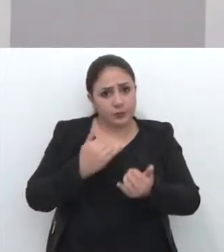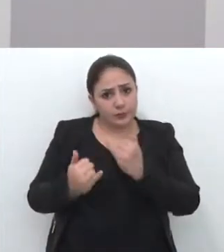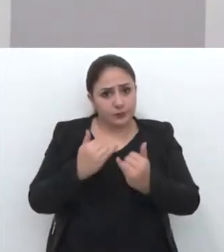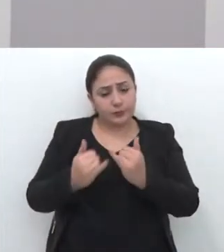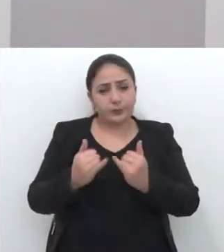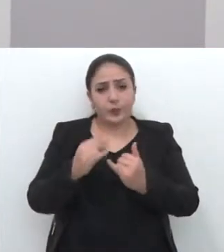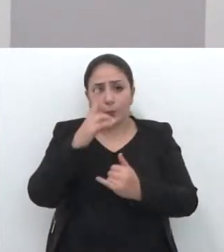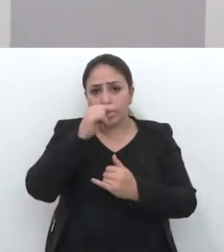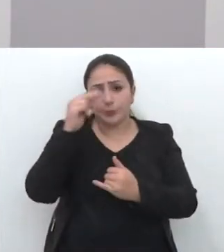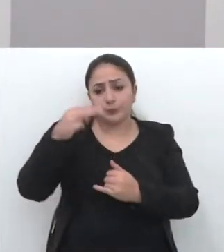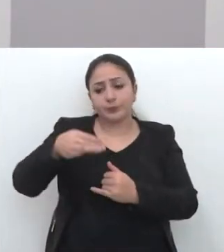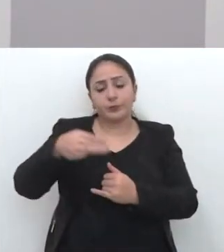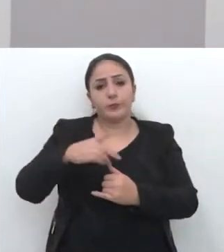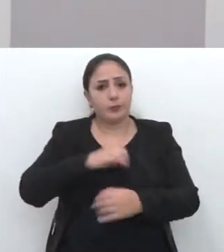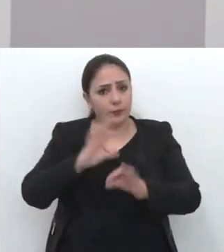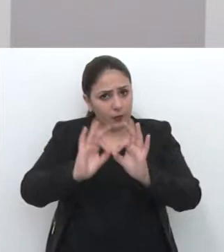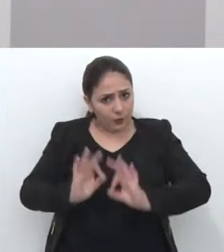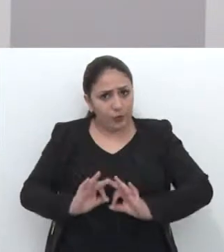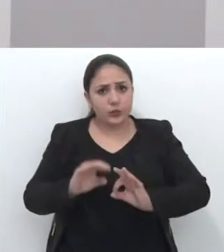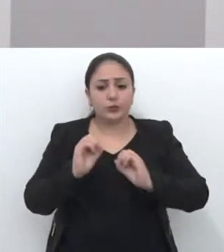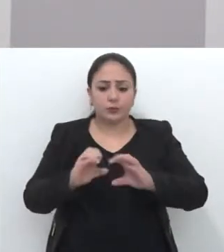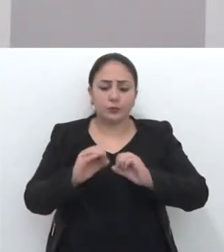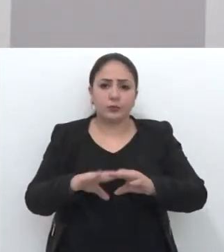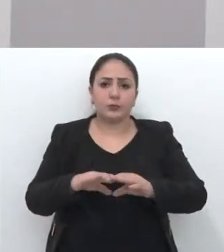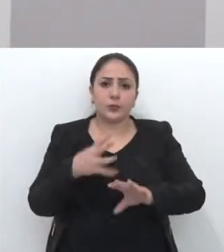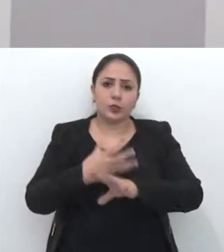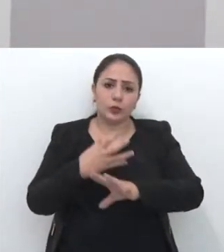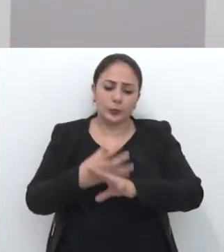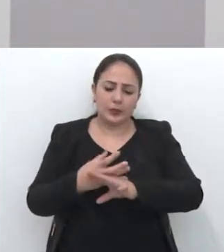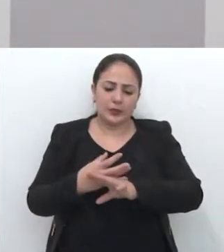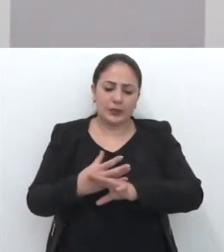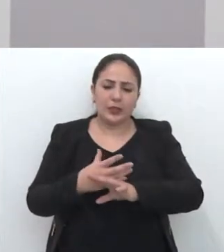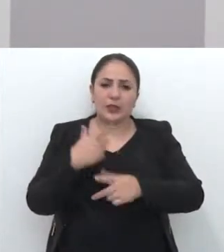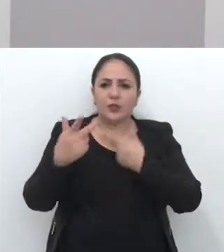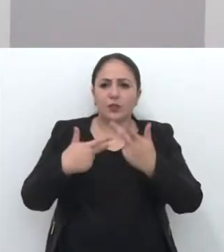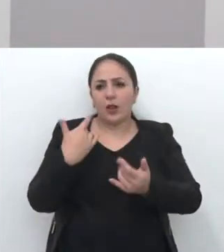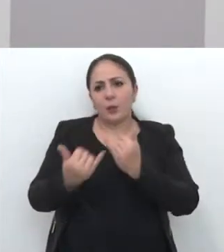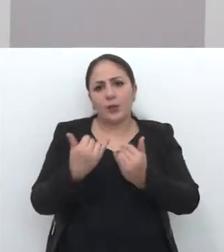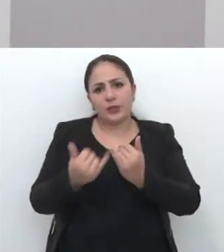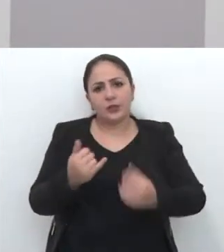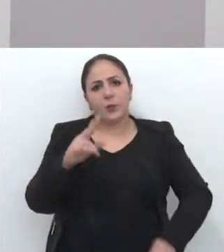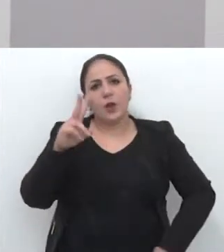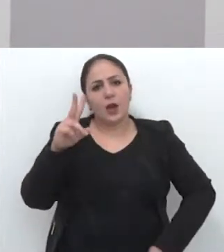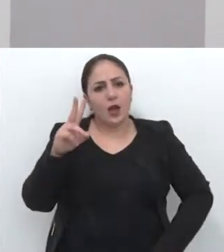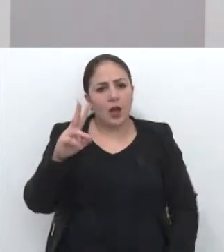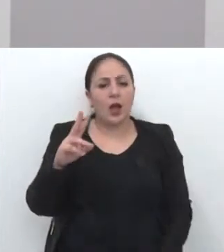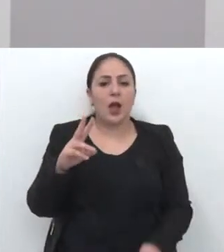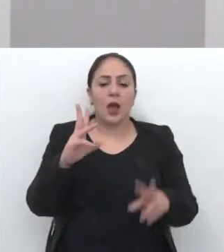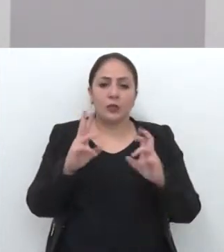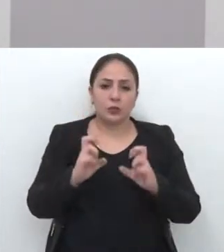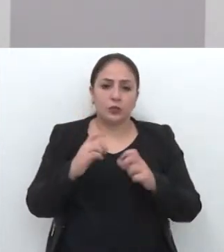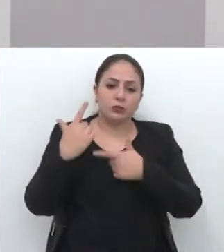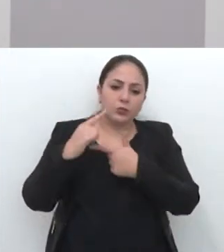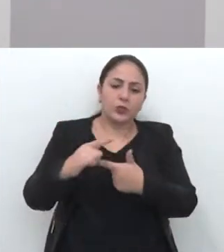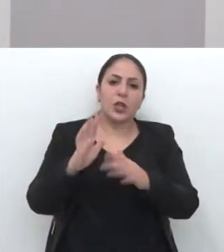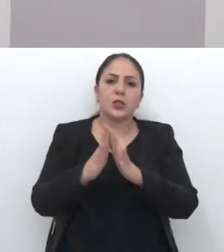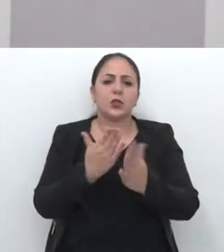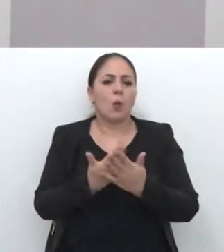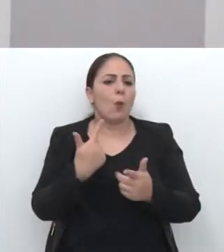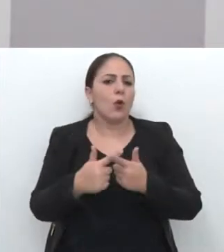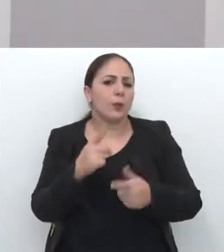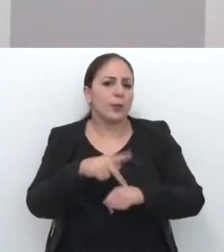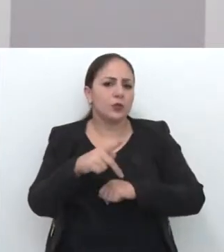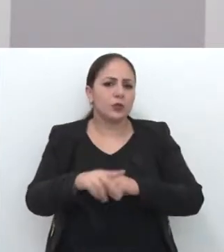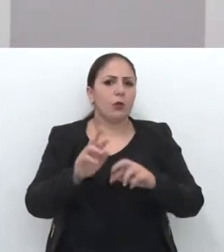regulamentação peculiar, dou o exemplo do município de Marau, que tem projetos até educacionais e disciplinas que tratam, por exemplo, da questão do tradicionalismo nas